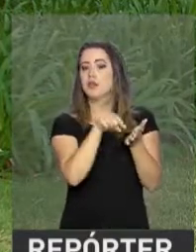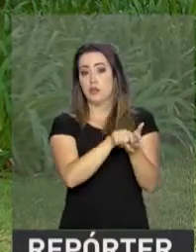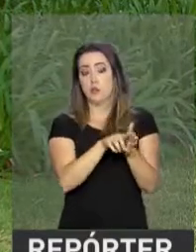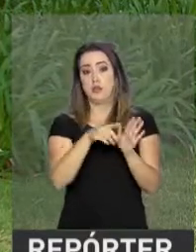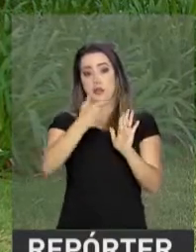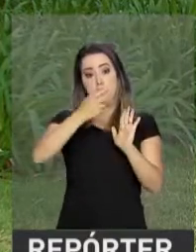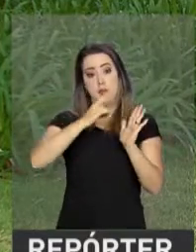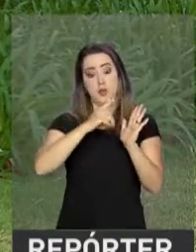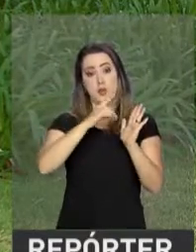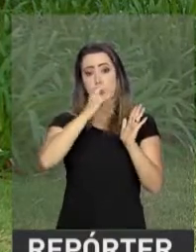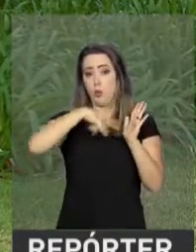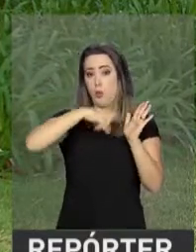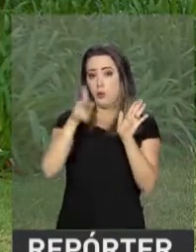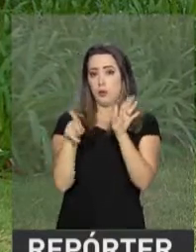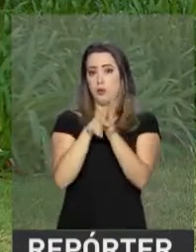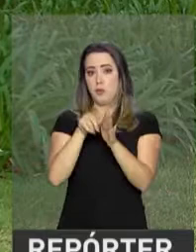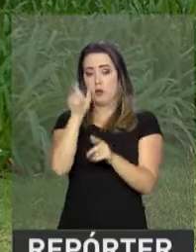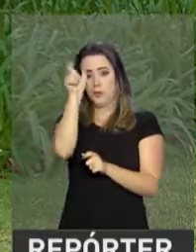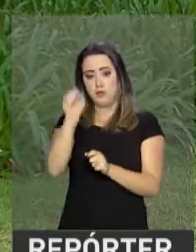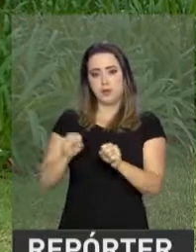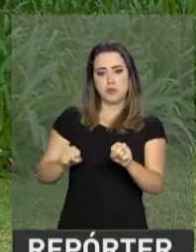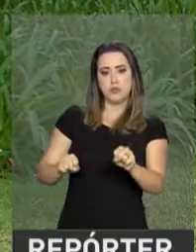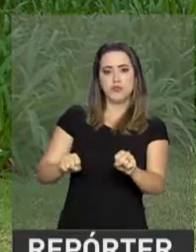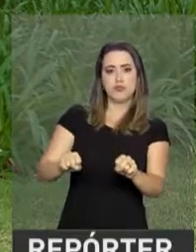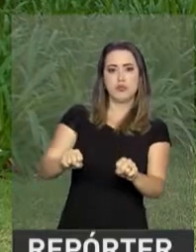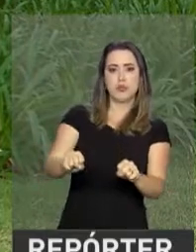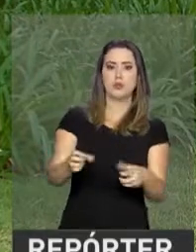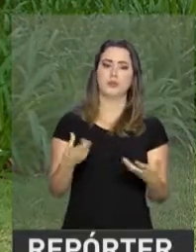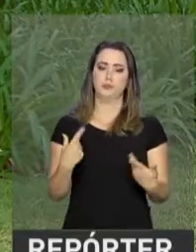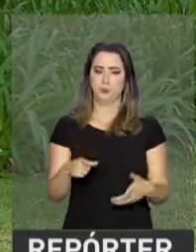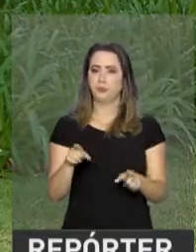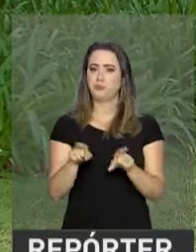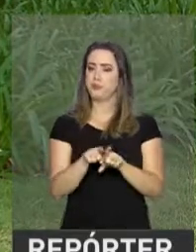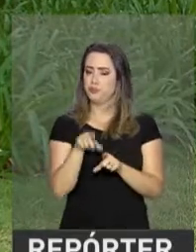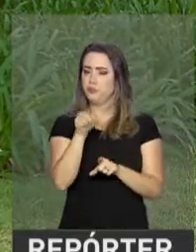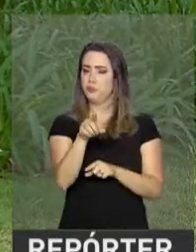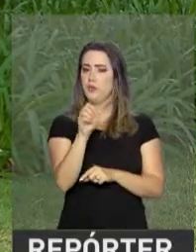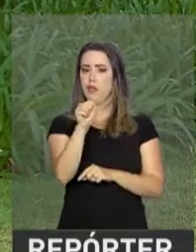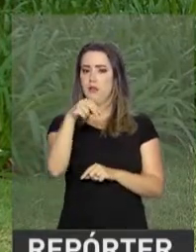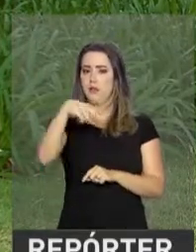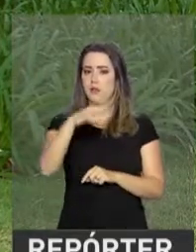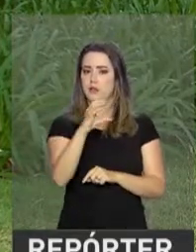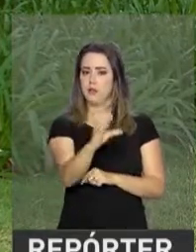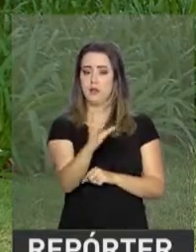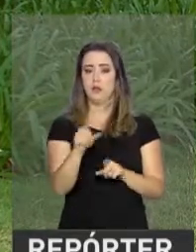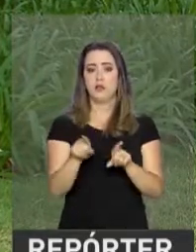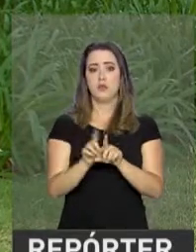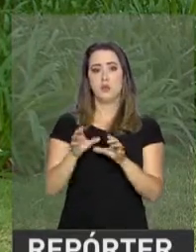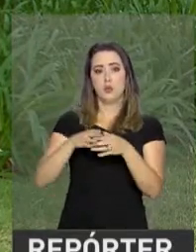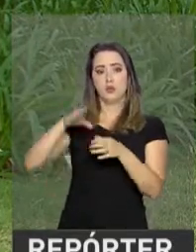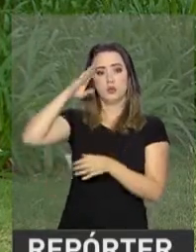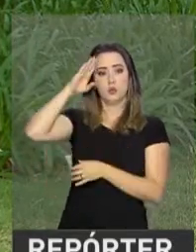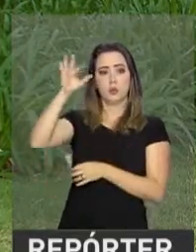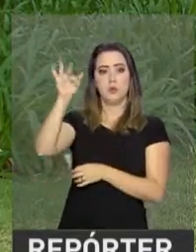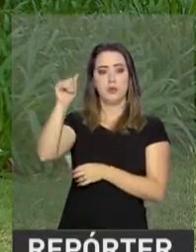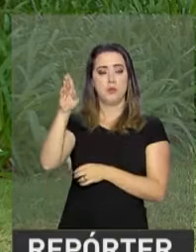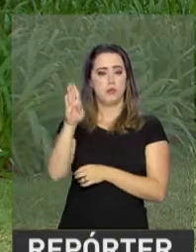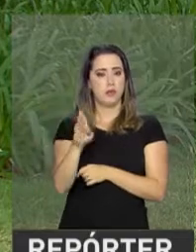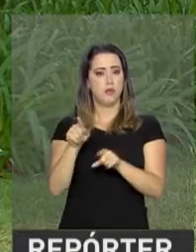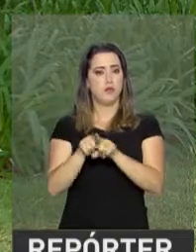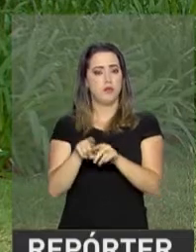além de autorização e fiscalização pelos órgãos responsáveis como anac o comando da aeronáutica e o centro de